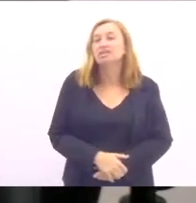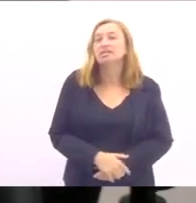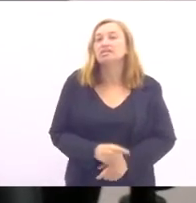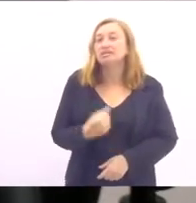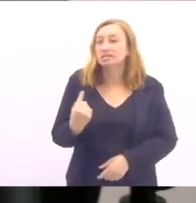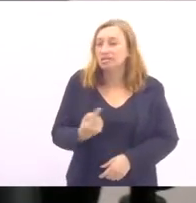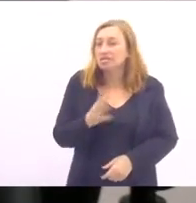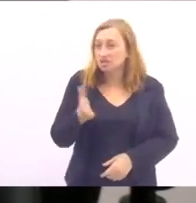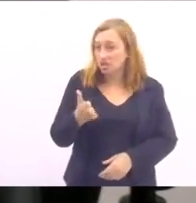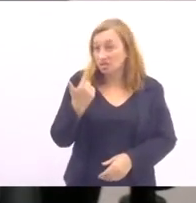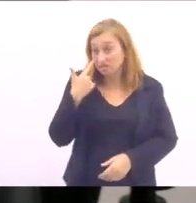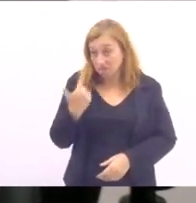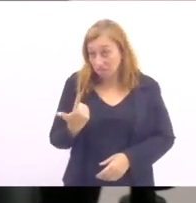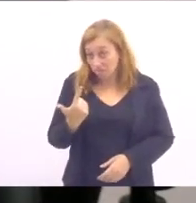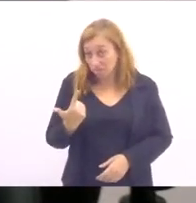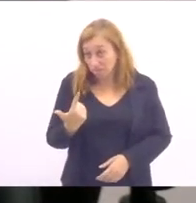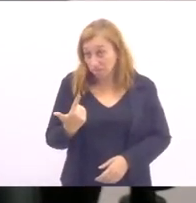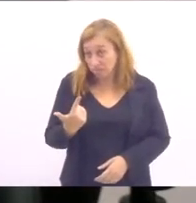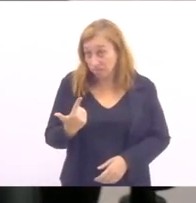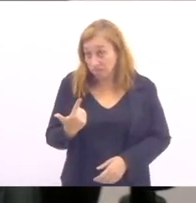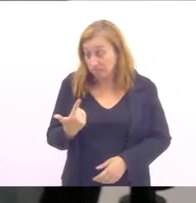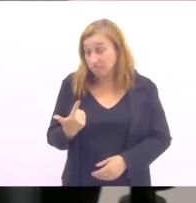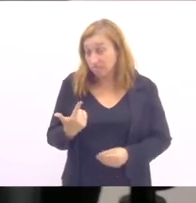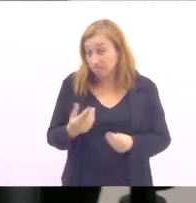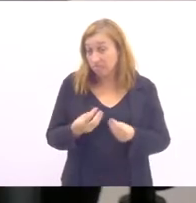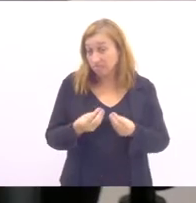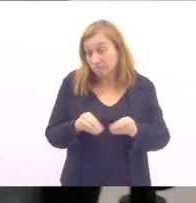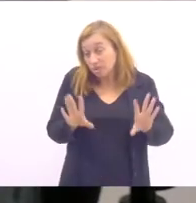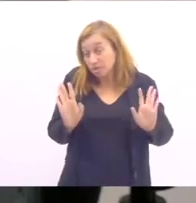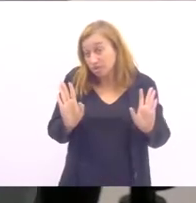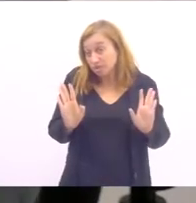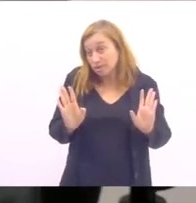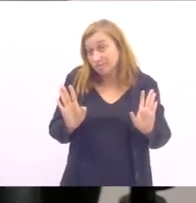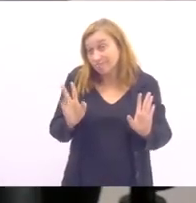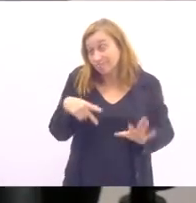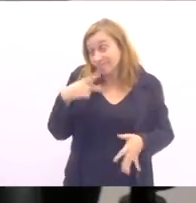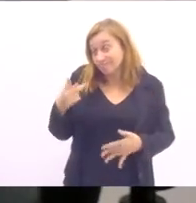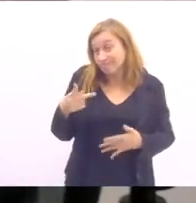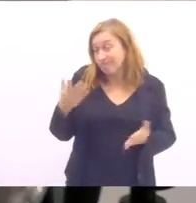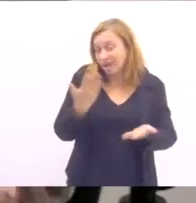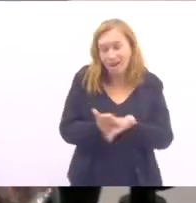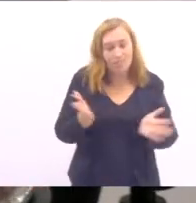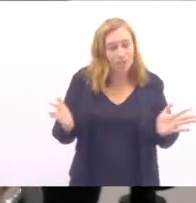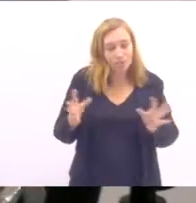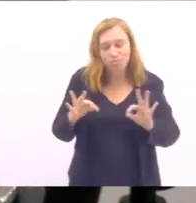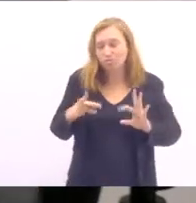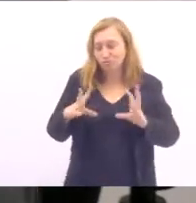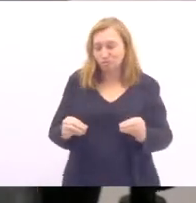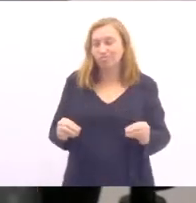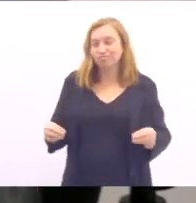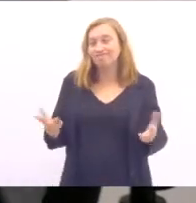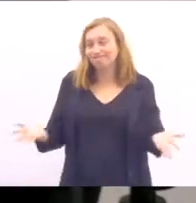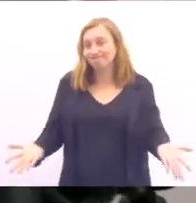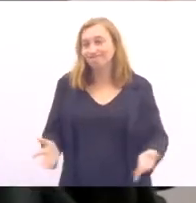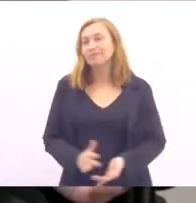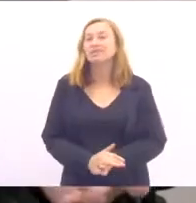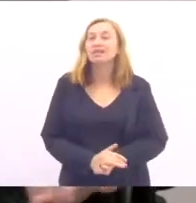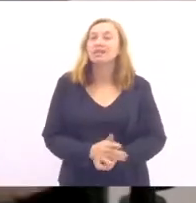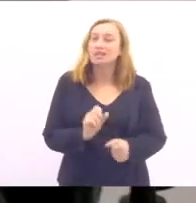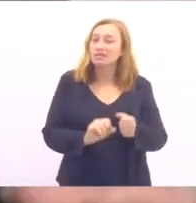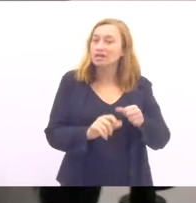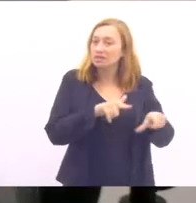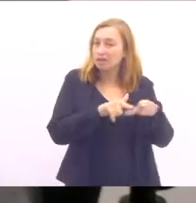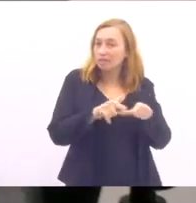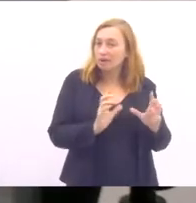já antecipamos que vinha um desastre, e ele aí emite um parecer que acaba com a Resolução 43. Quando você faz o trabalho, o